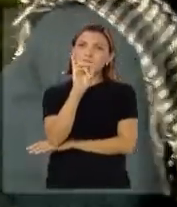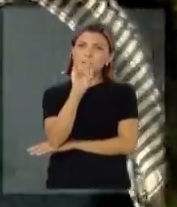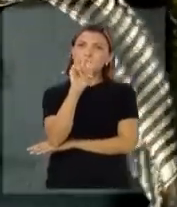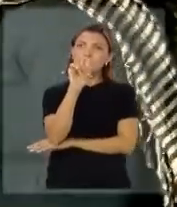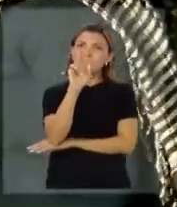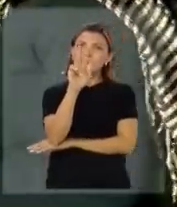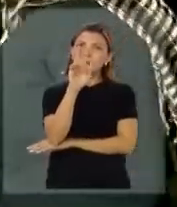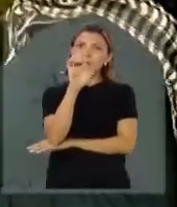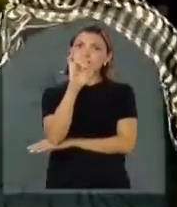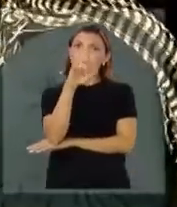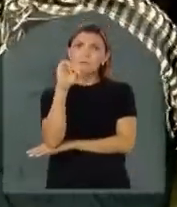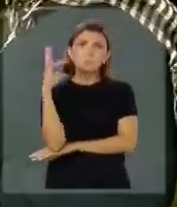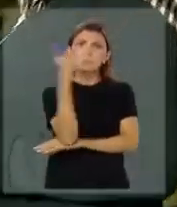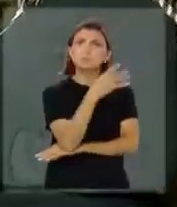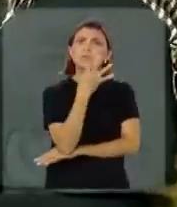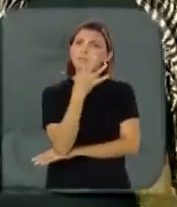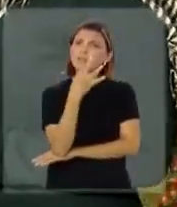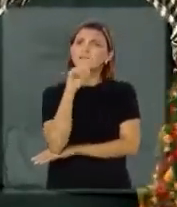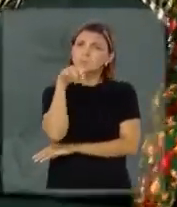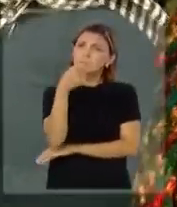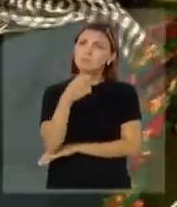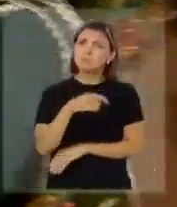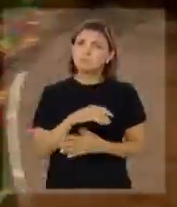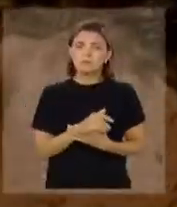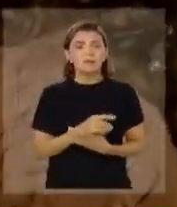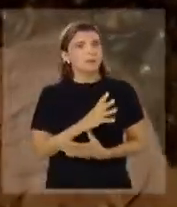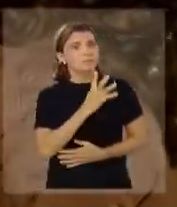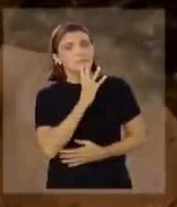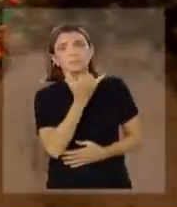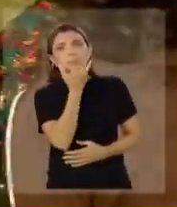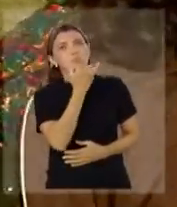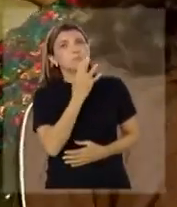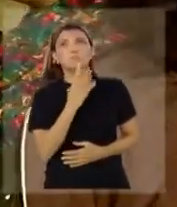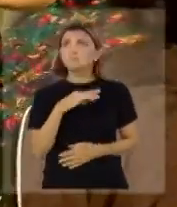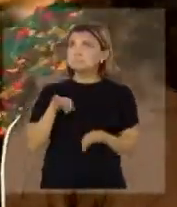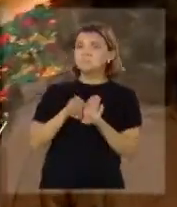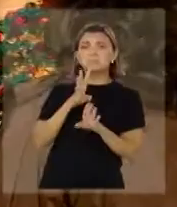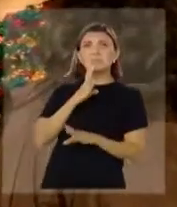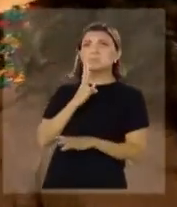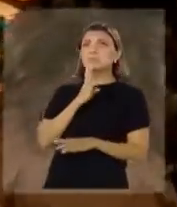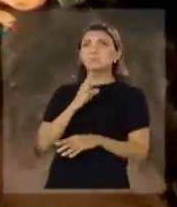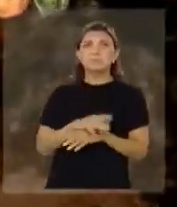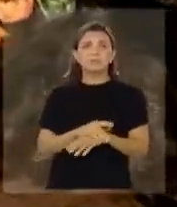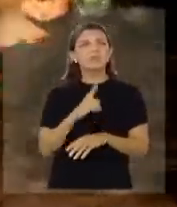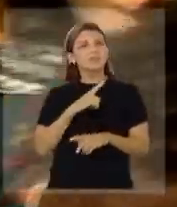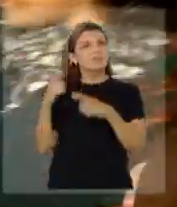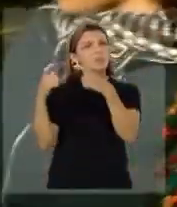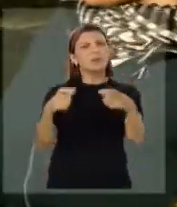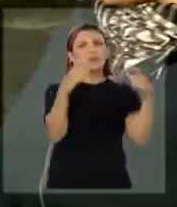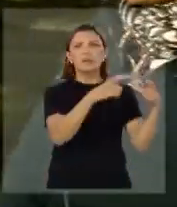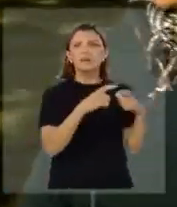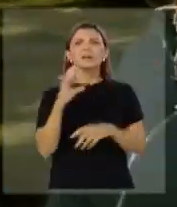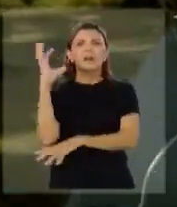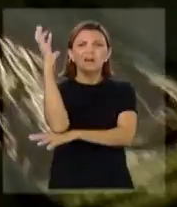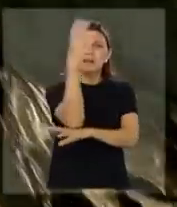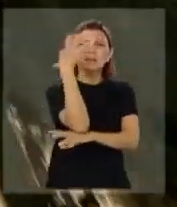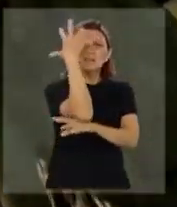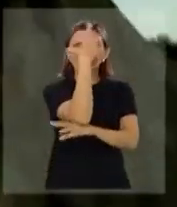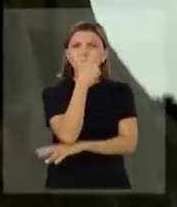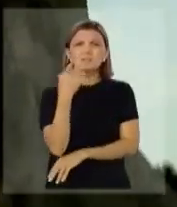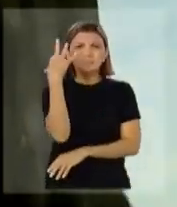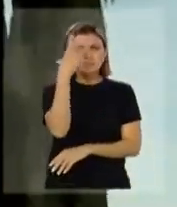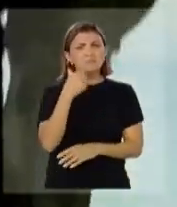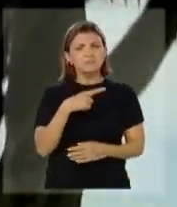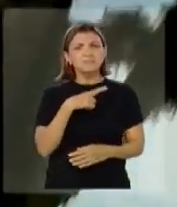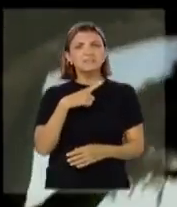figueira. Uma figueira? É, todo mundo conhece uma figueira, Marta. Ah, desculpa, só eu não conhecia. Eu também não conhecia, não. Gente, tem em todo lugar figueira. Figueira